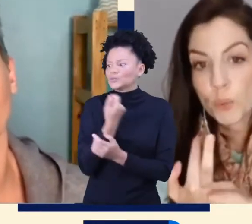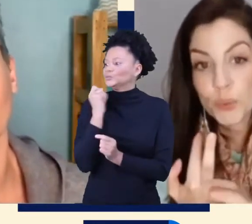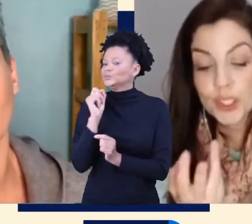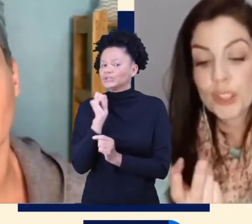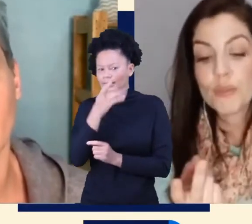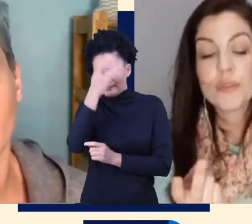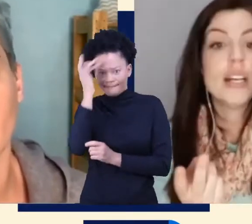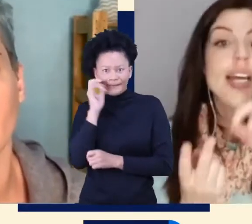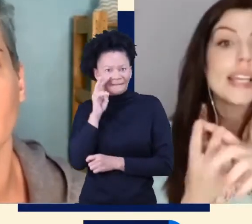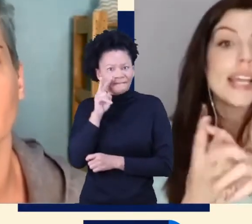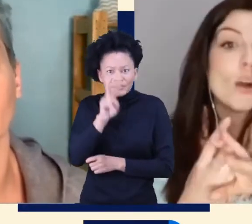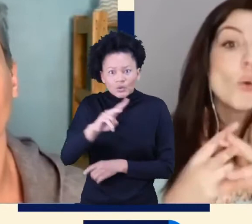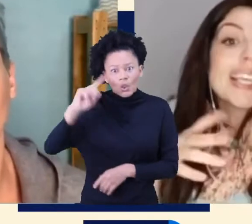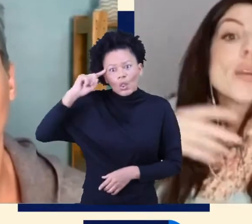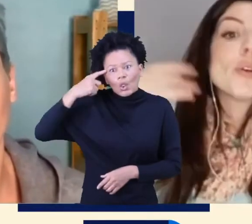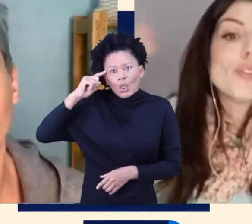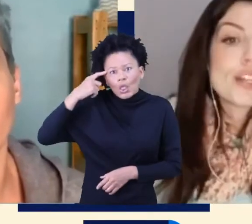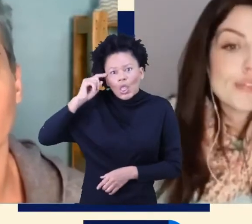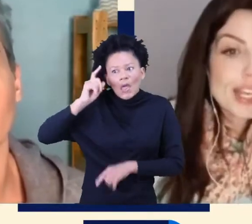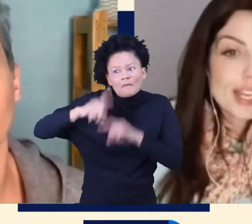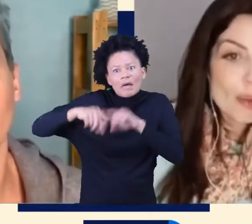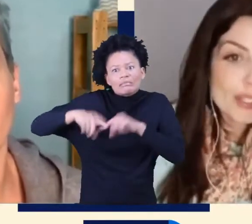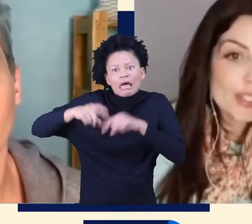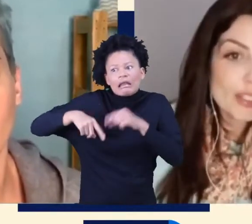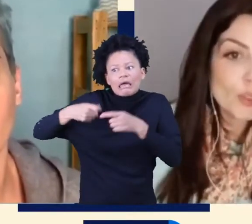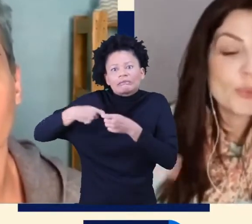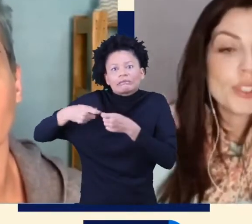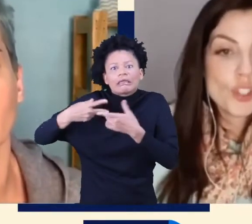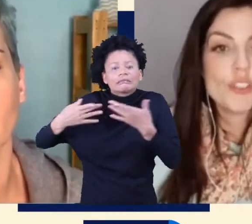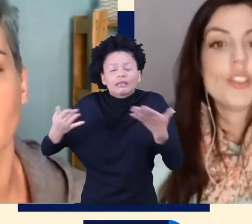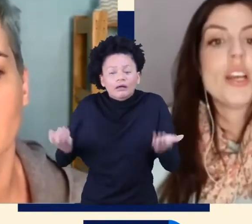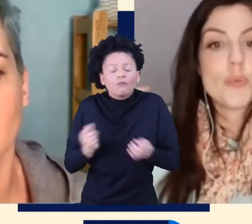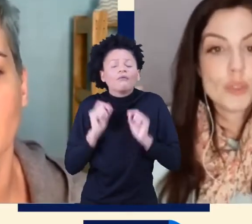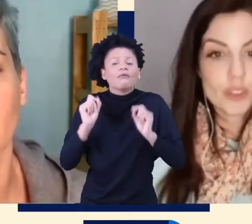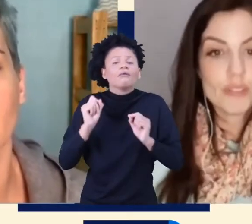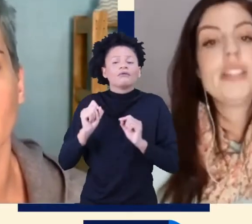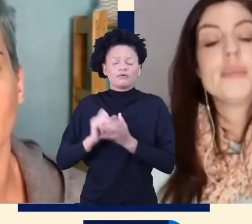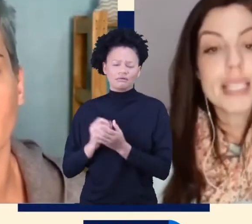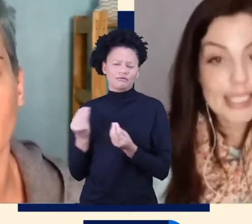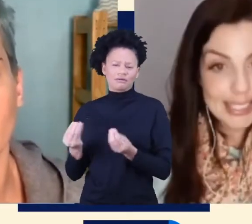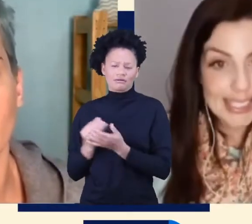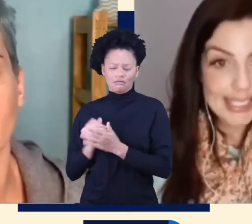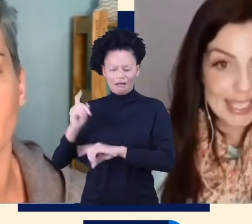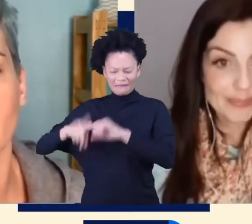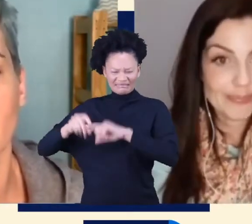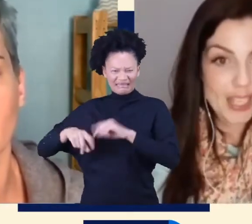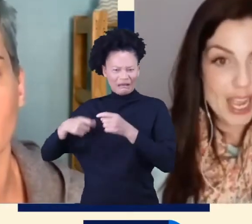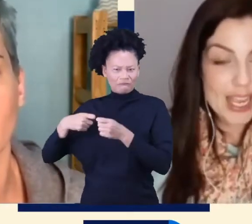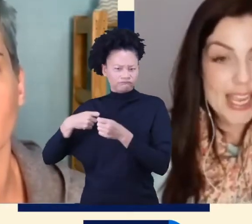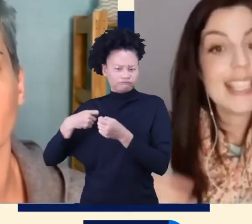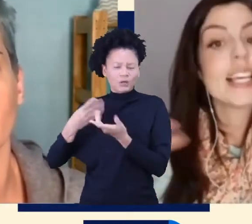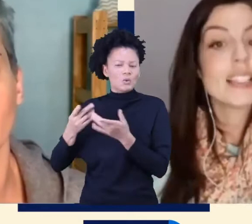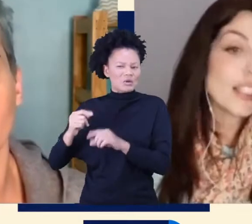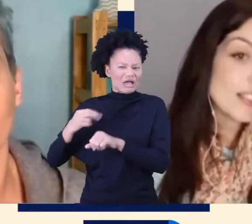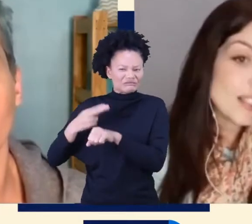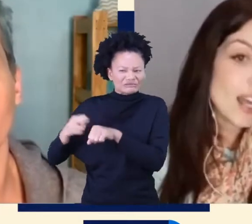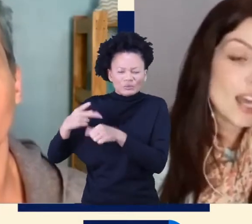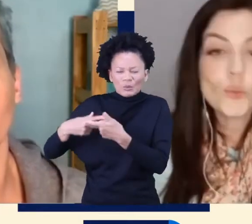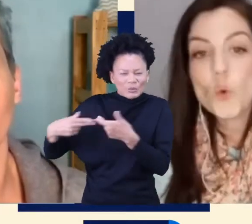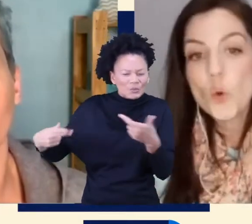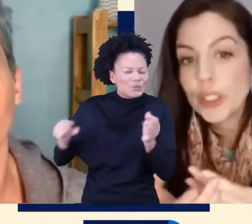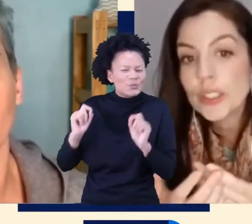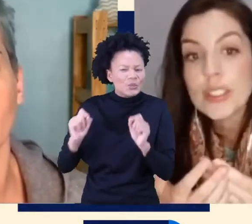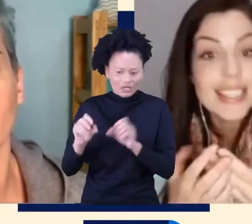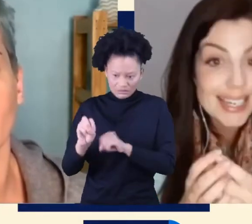forma compulsiva, né? O que a pornografia acaba ensinando, porque, gente, a pornografia também ensina. Tá? E ela tem